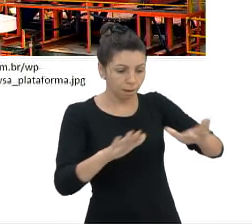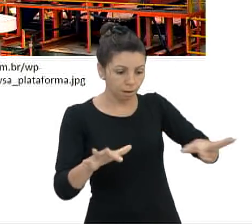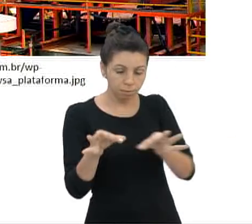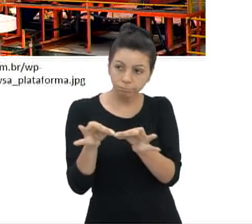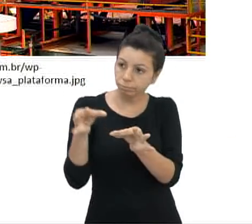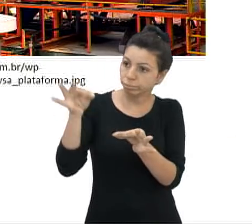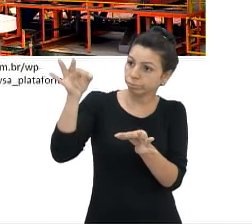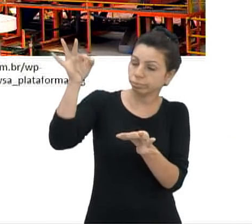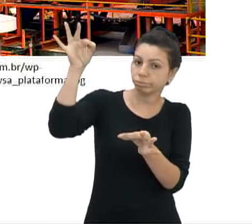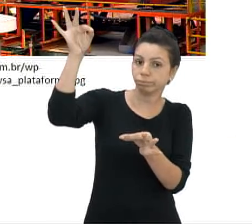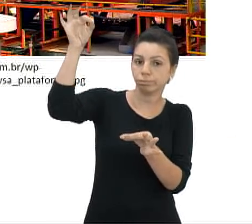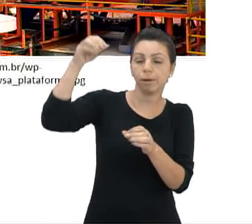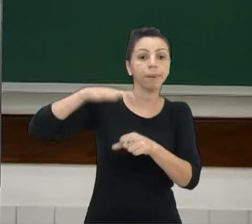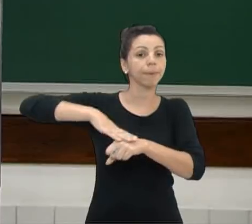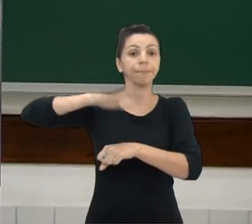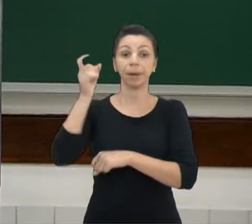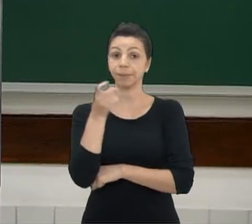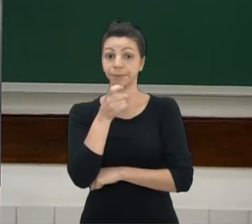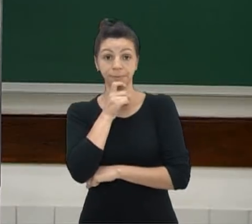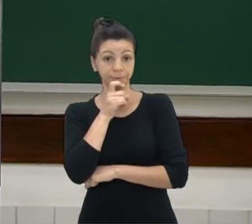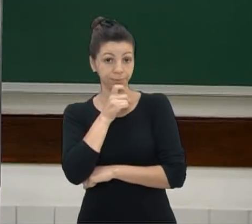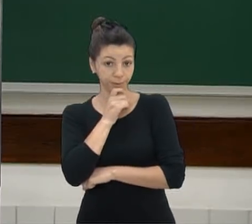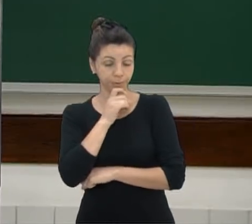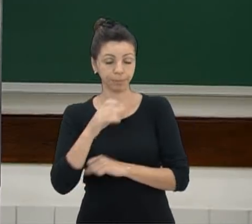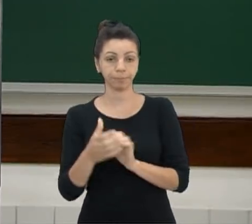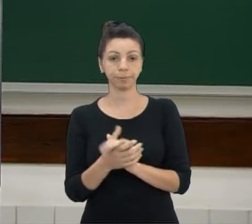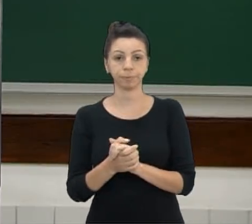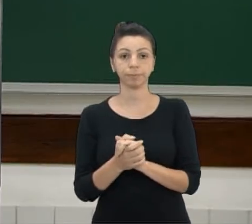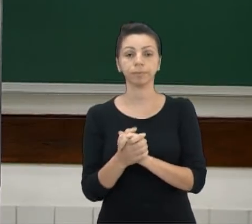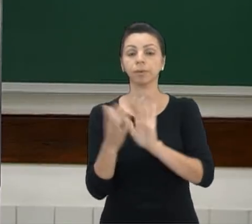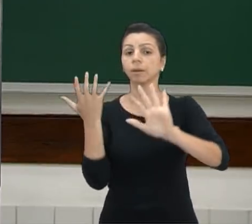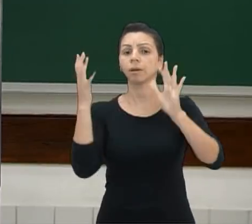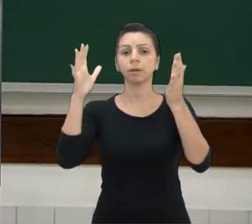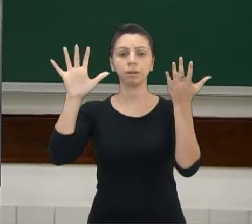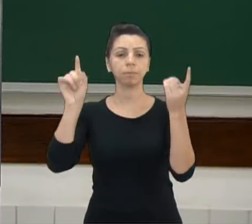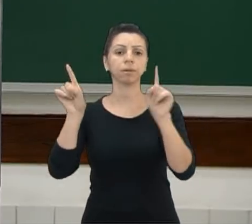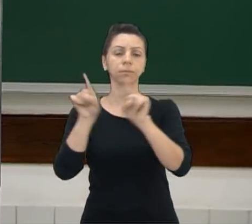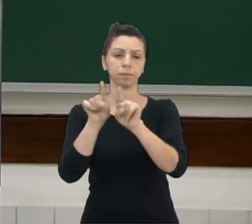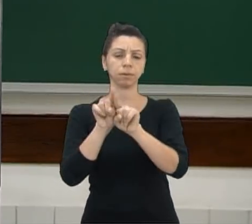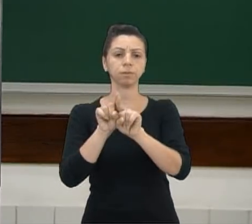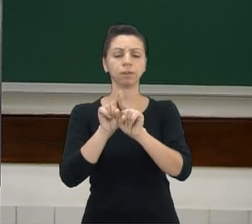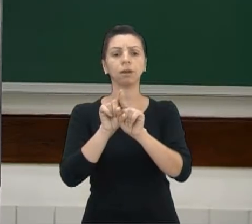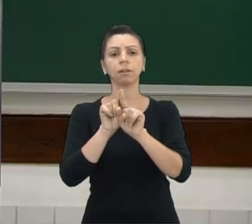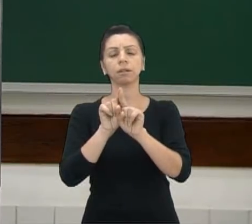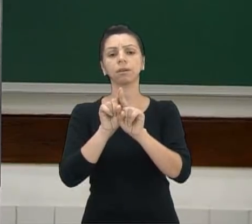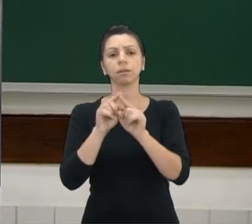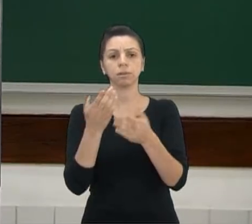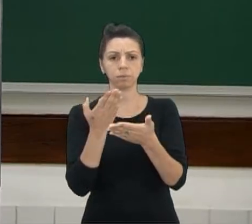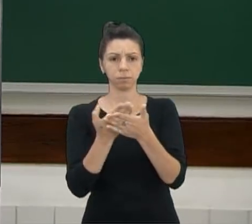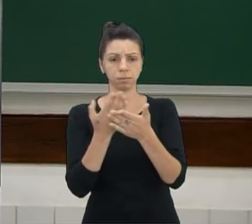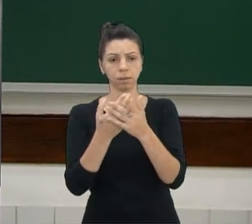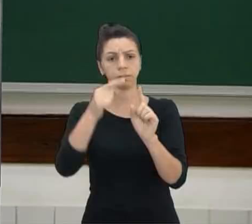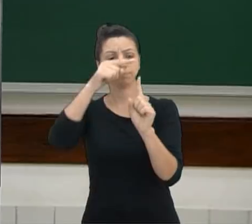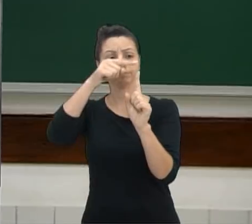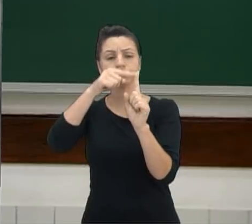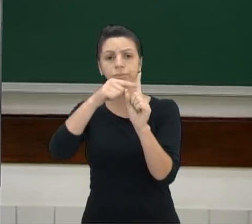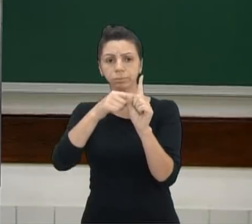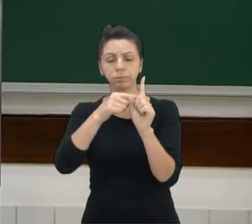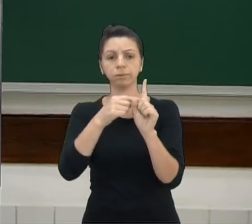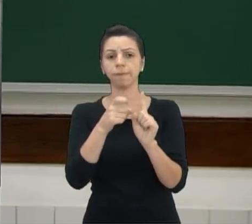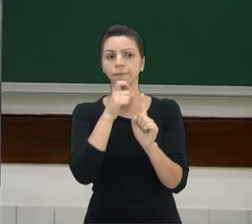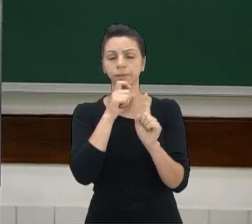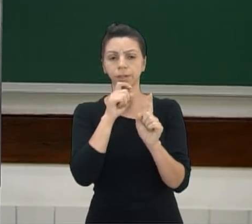as temperaturas. É um dos fatores climáticos que você já deve ter estudado em outras séries também. Além disso,